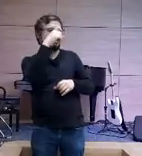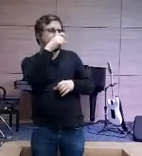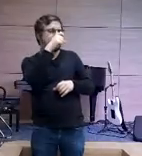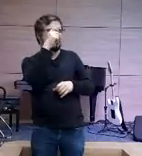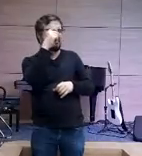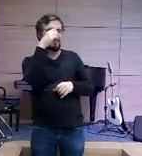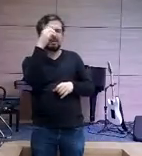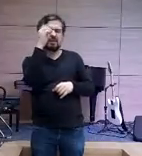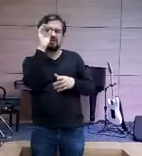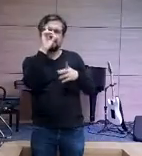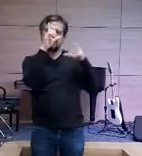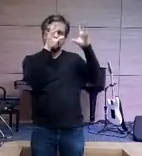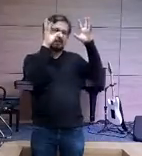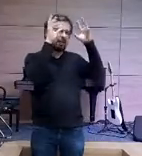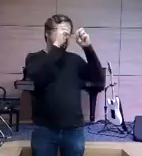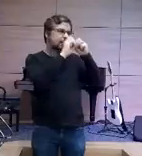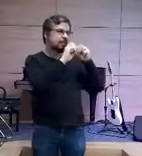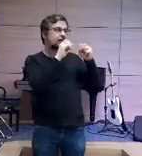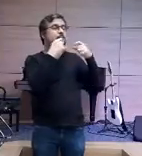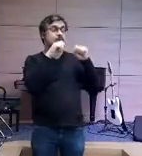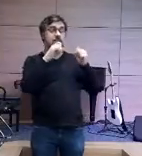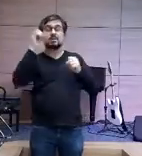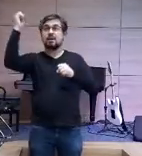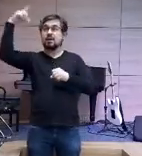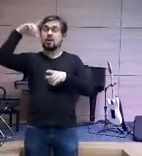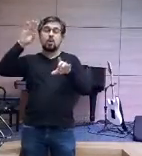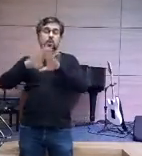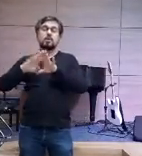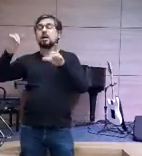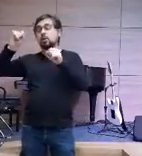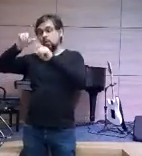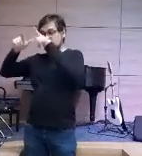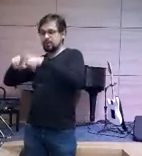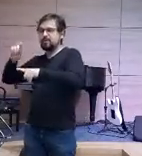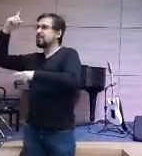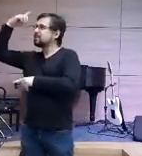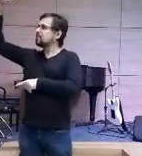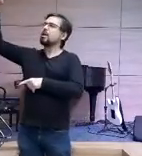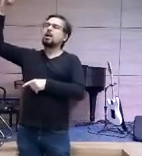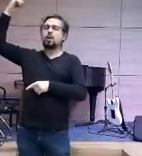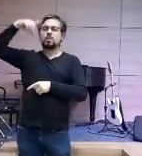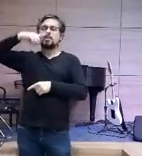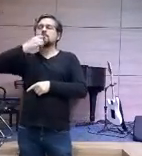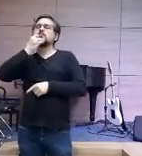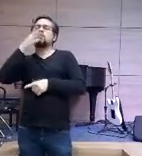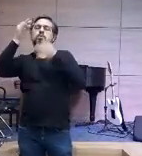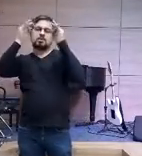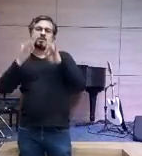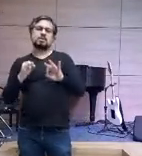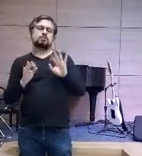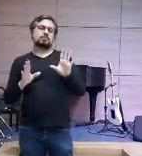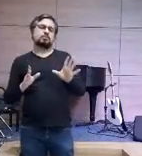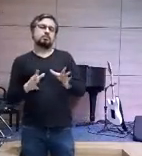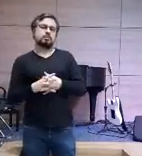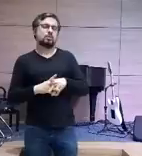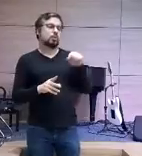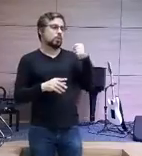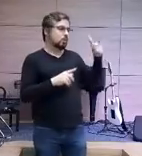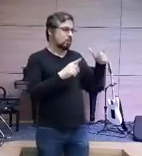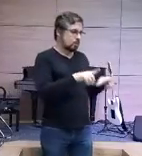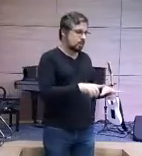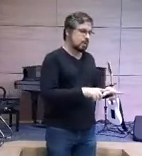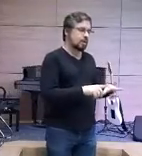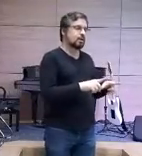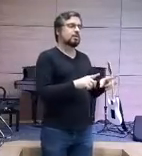consigo ver preciso de um auxílio aí você vai no outro cômodo a que a luz é ótima que a luz é perfeita e você vai em